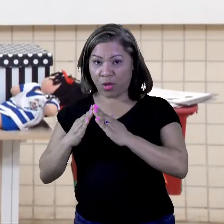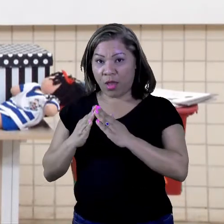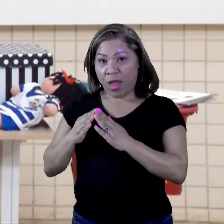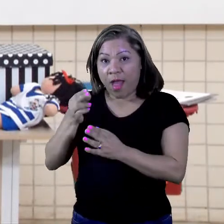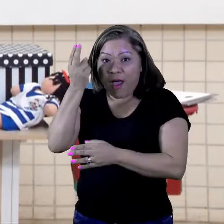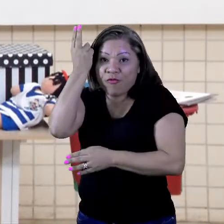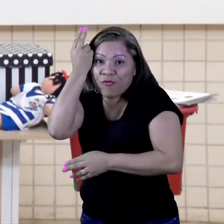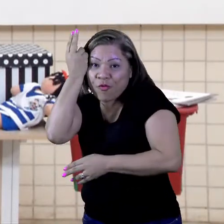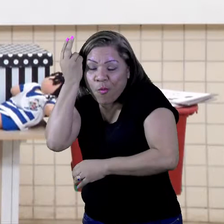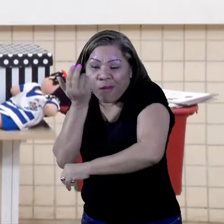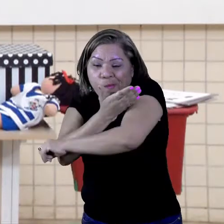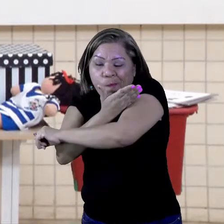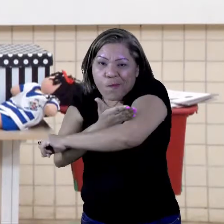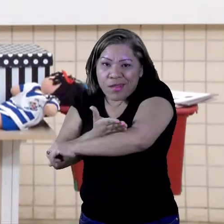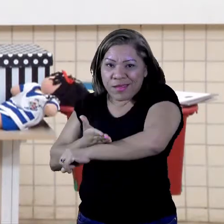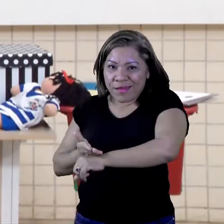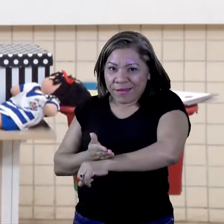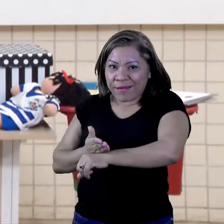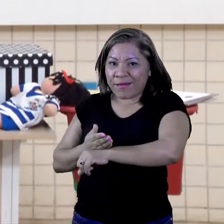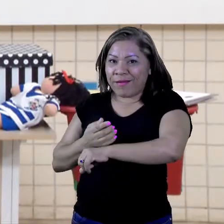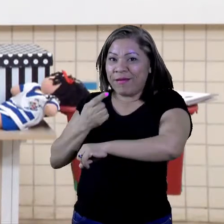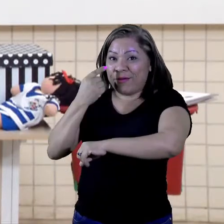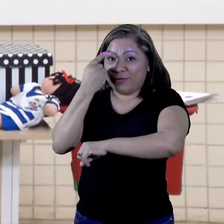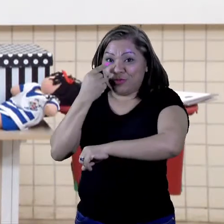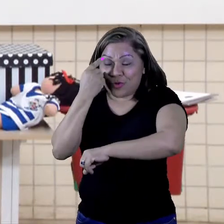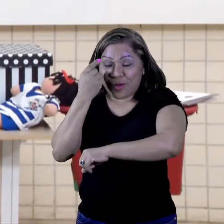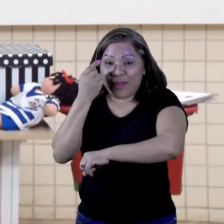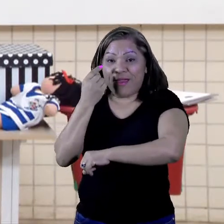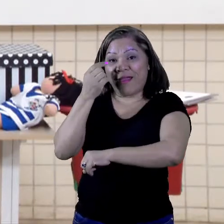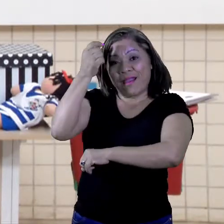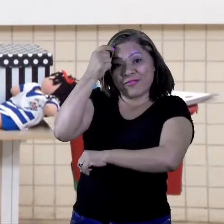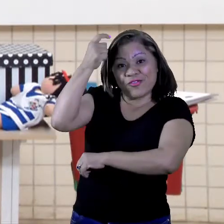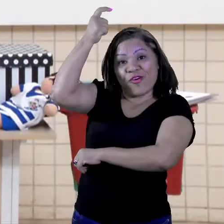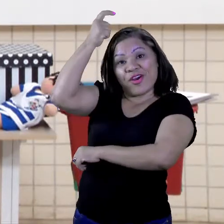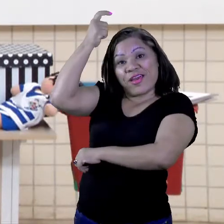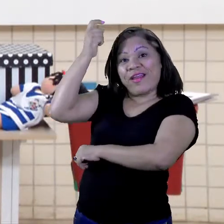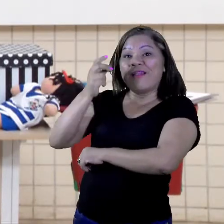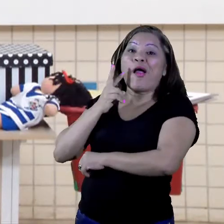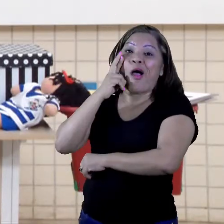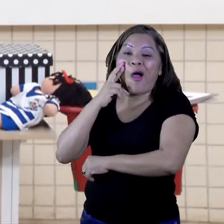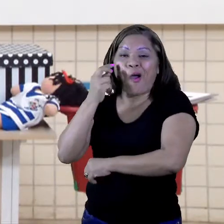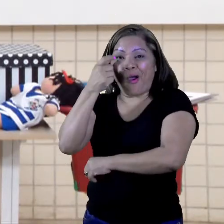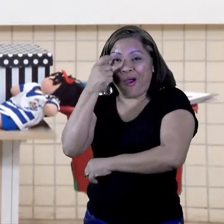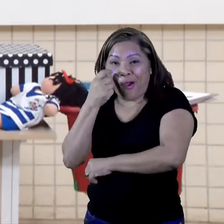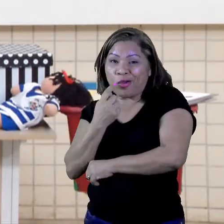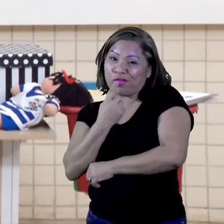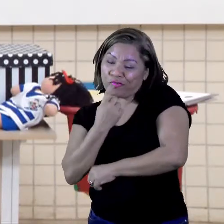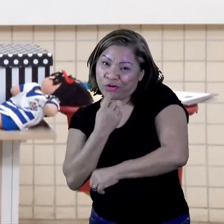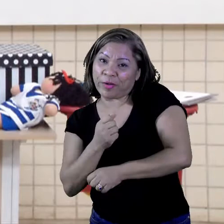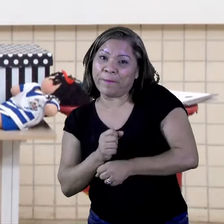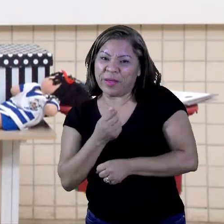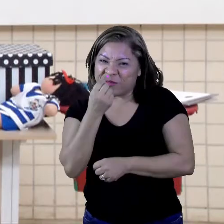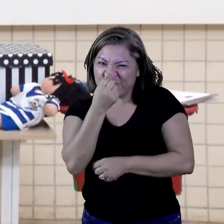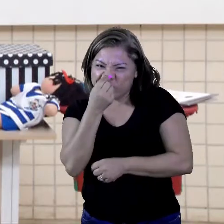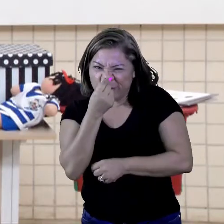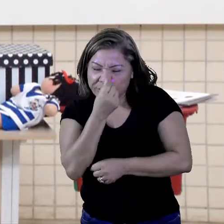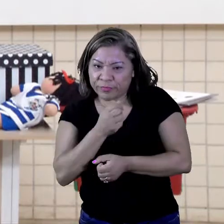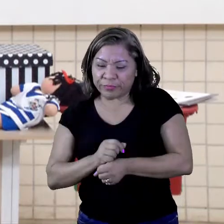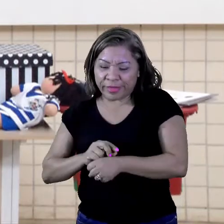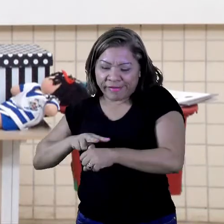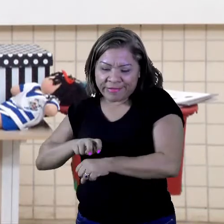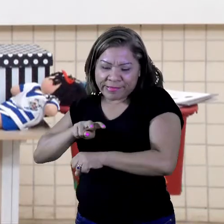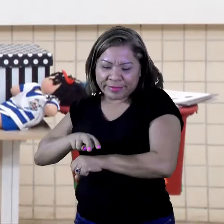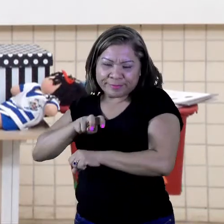de orelhas cor-de-rosa, olhos vermelhos, focinho nervoso, que vivia tremelicando. O coelho achava a